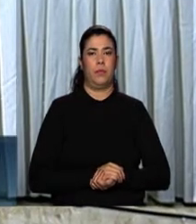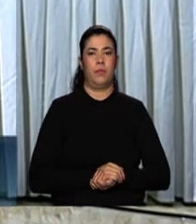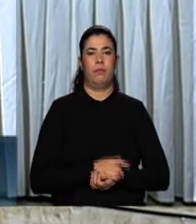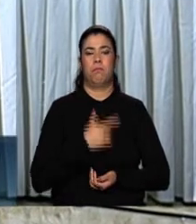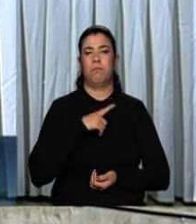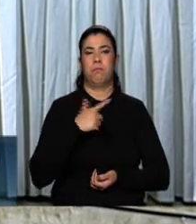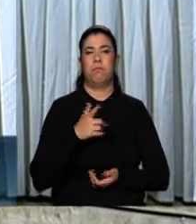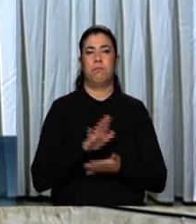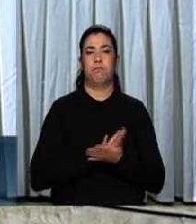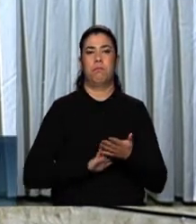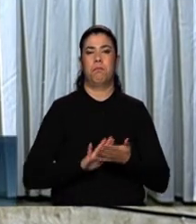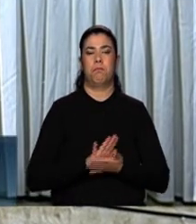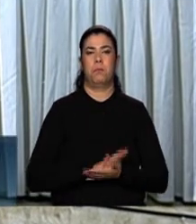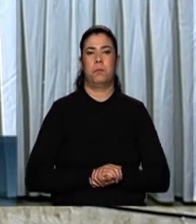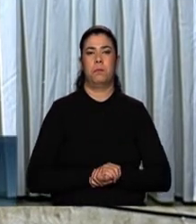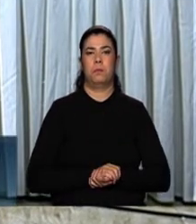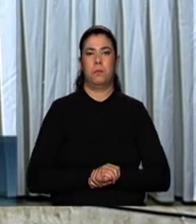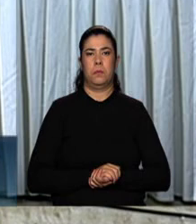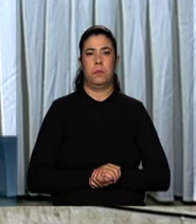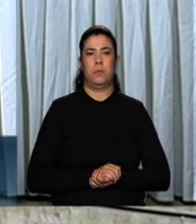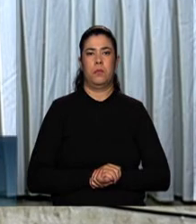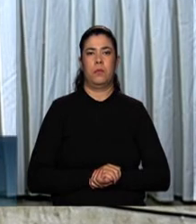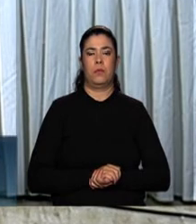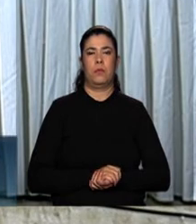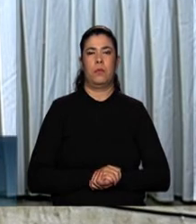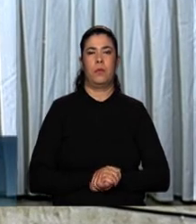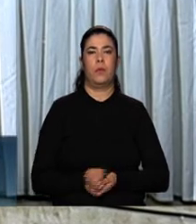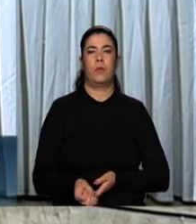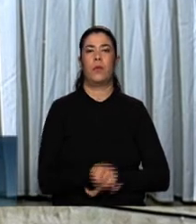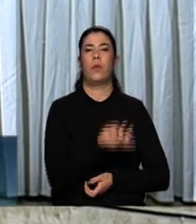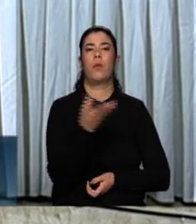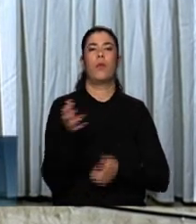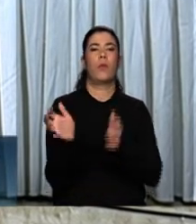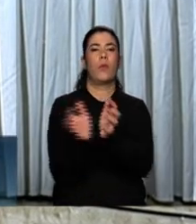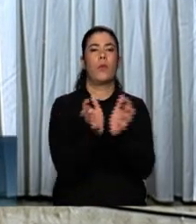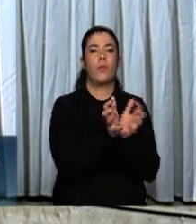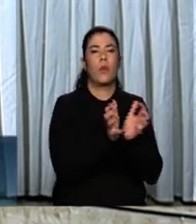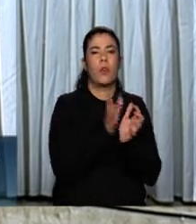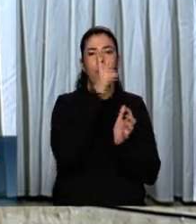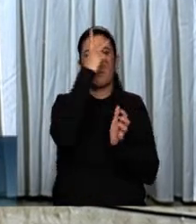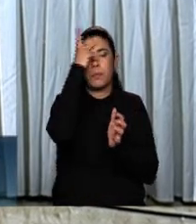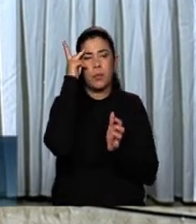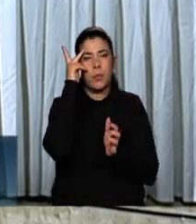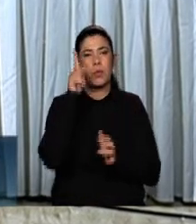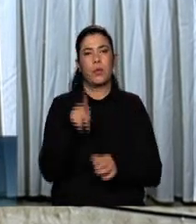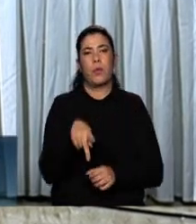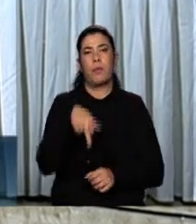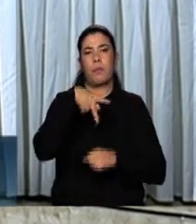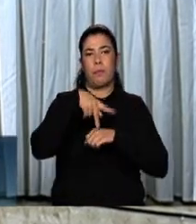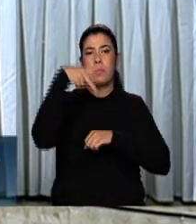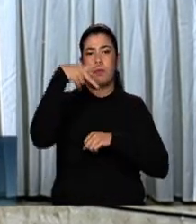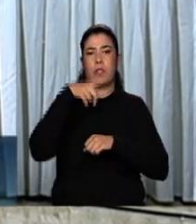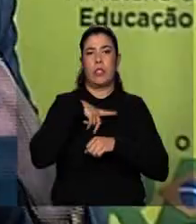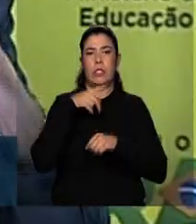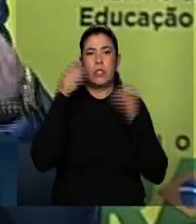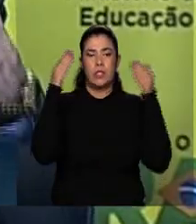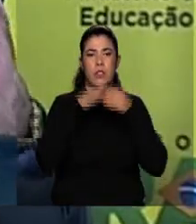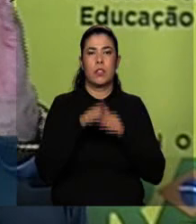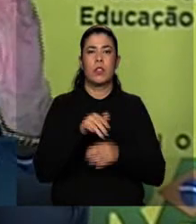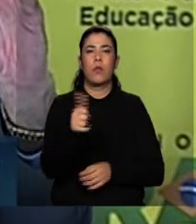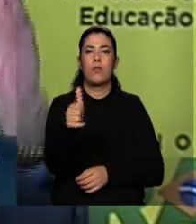Não, não. Ela vai apontar, isso vai ser contado pela comissão de especialistas que vai analisar projeto pedagógico, qualidade, corpo